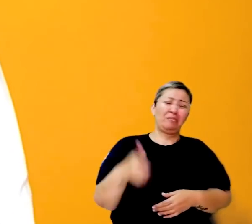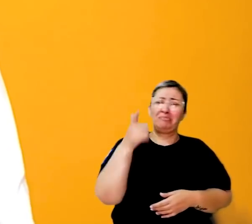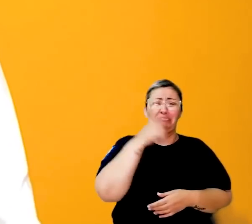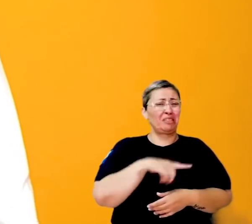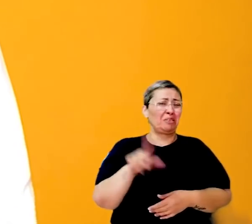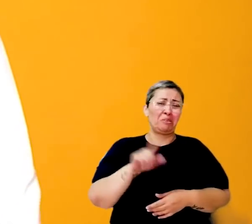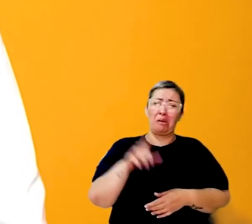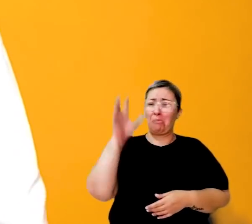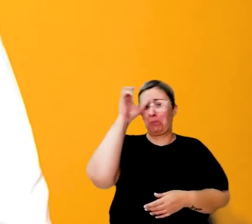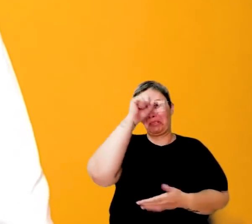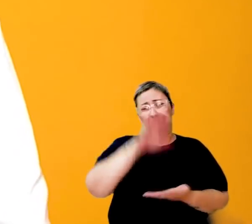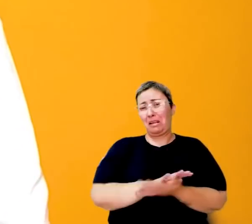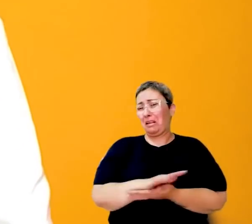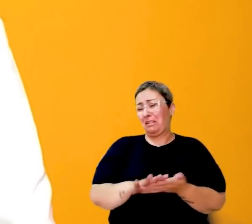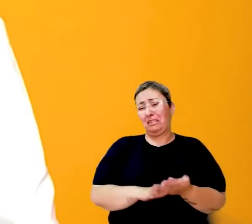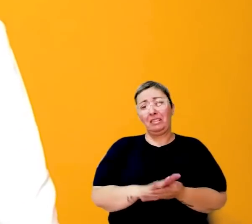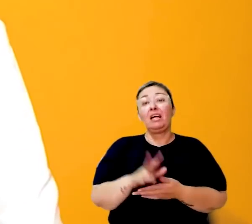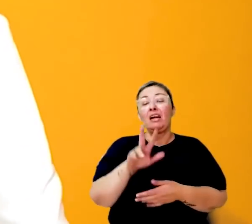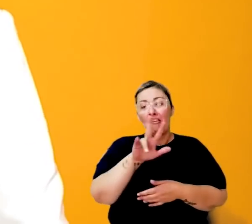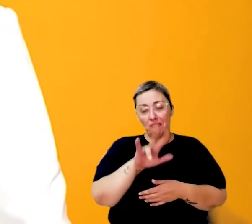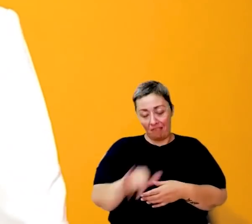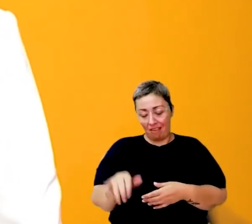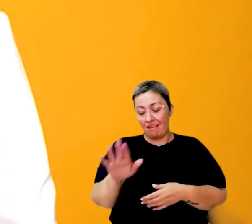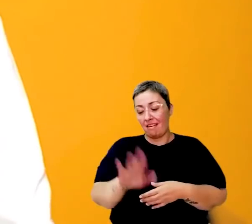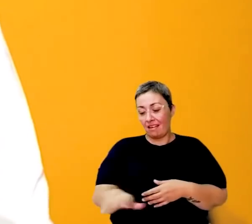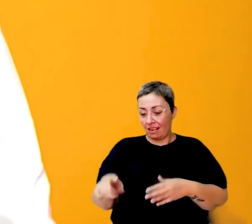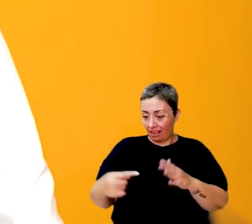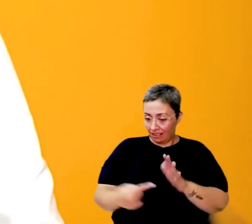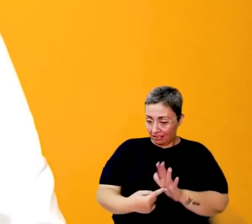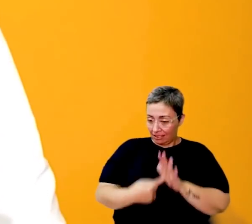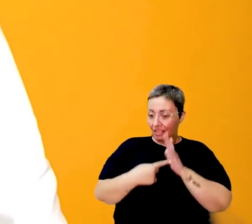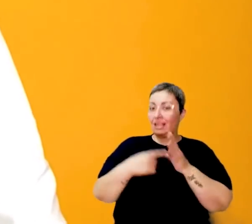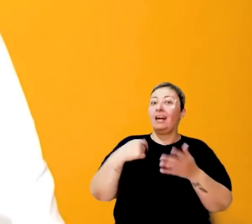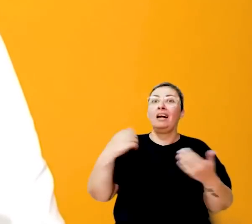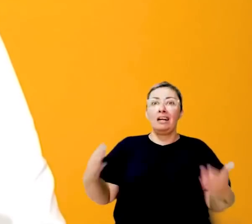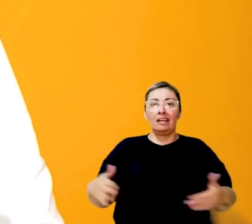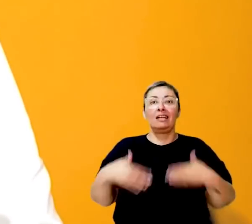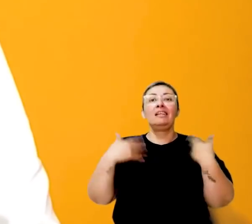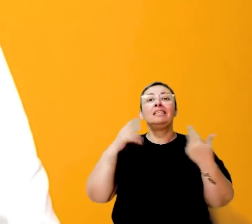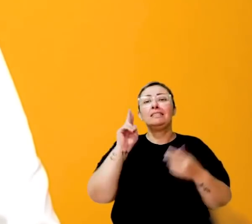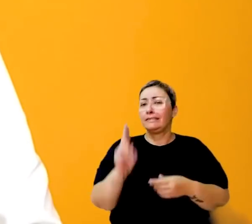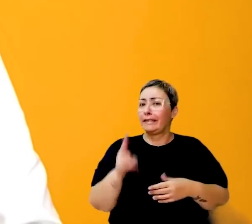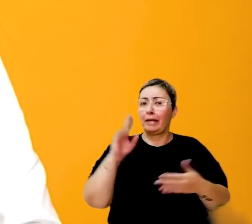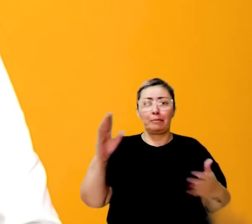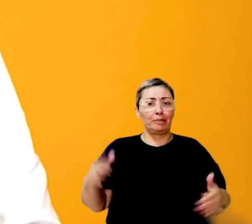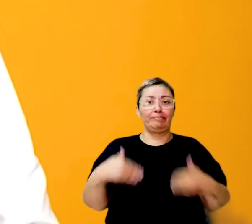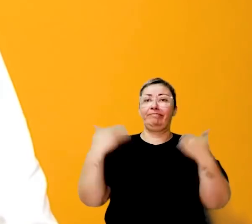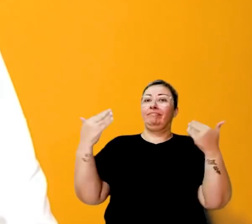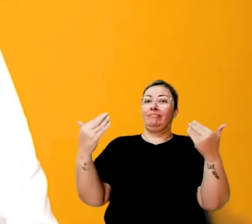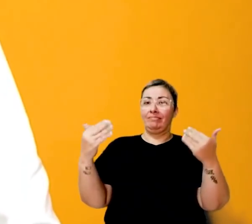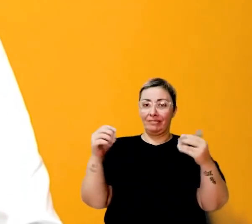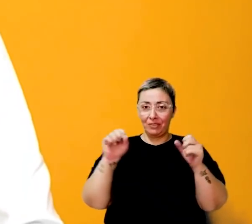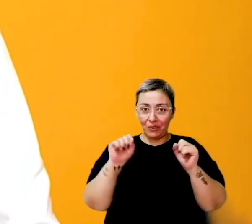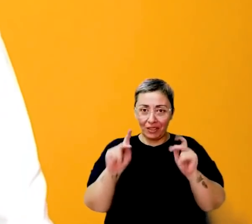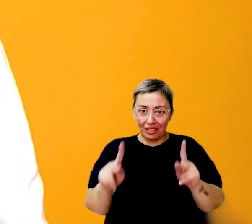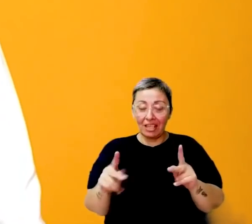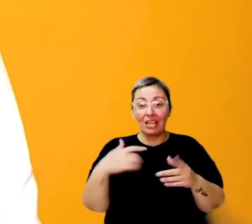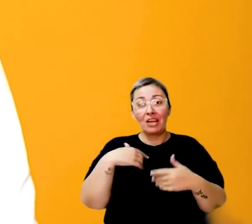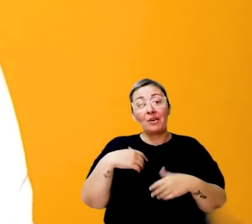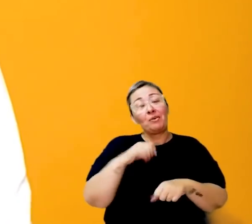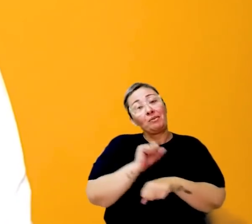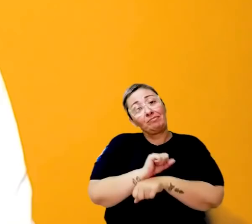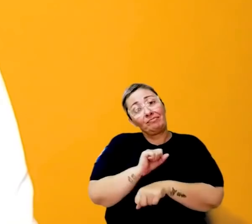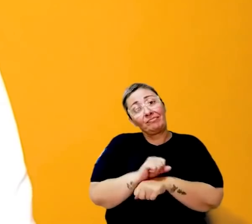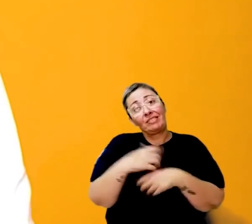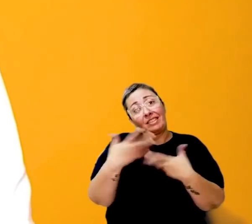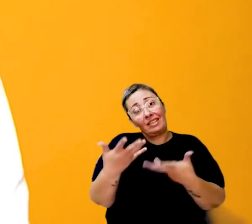conseguir, ele não aprende. Não, a criança vai lá e nos surpreende. Sempre ela nos surpreende, tá bom? Eu espero